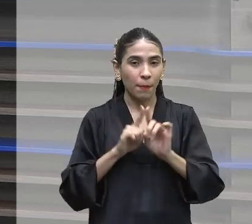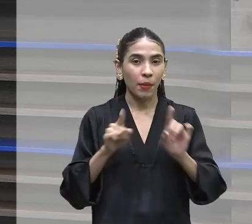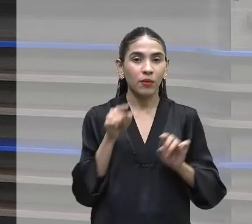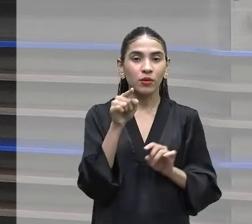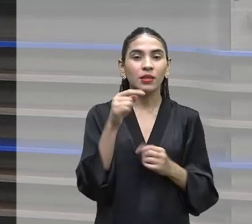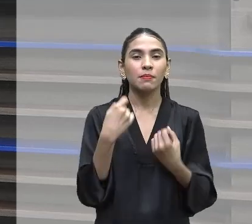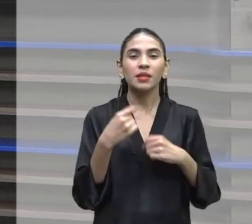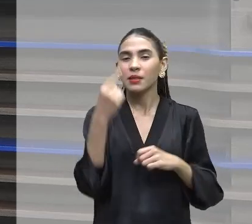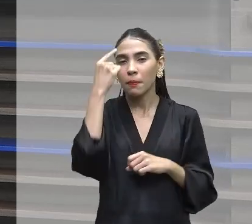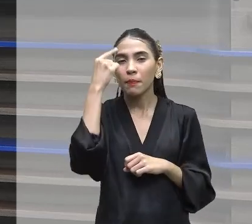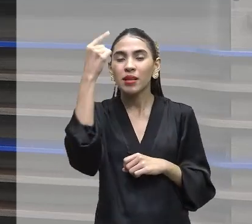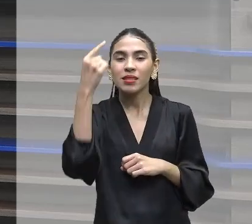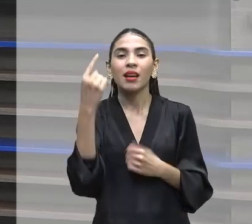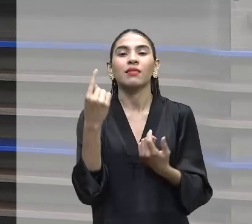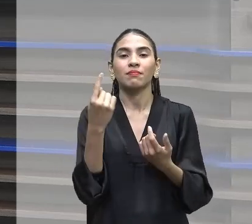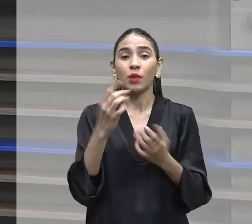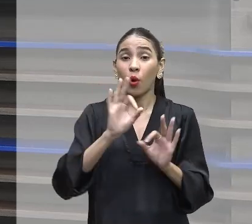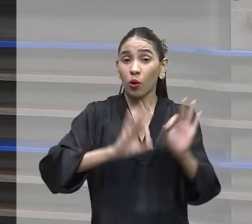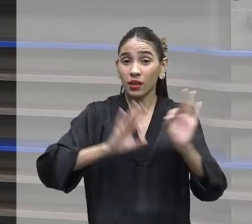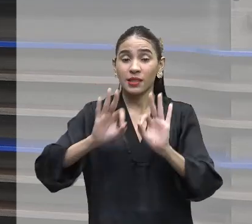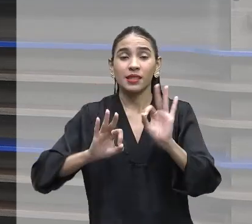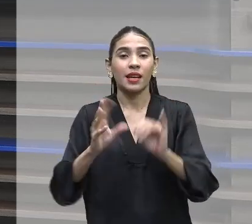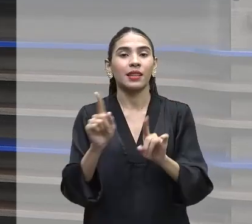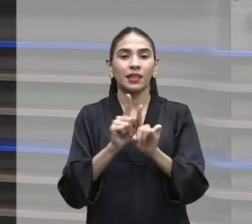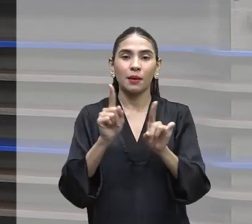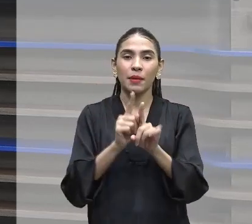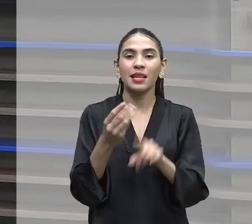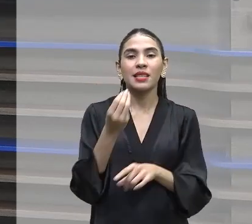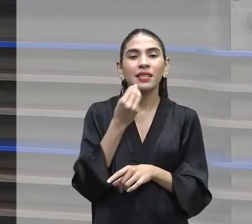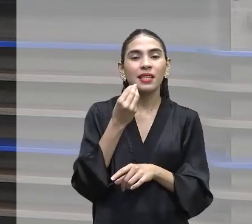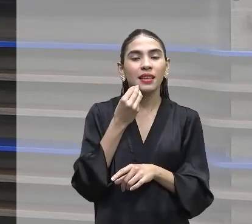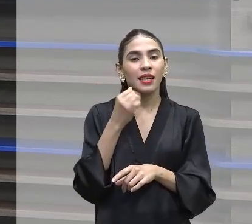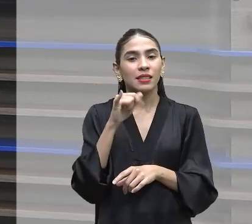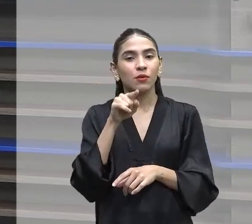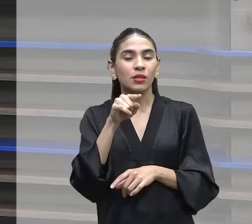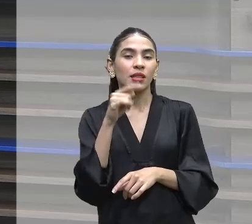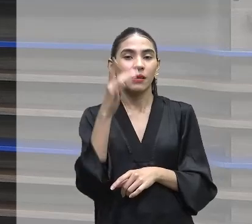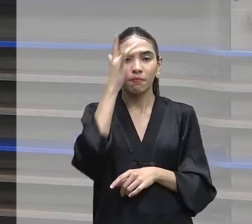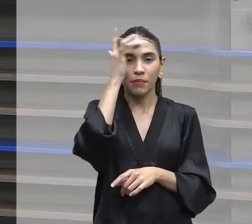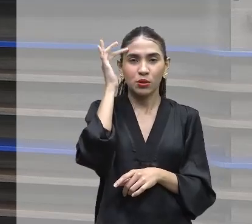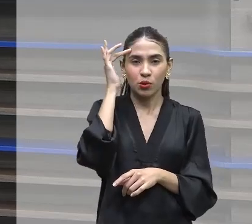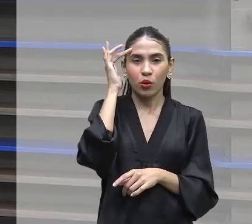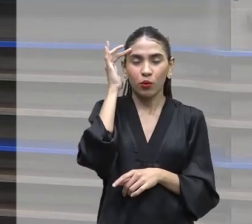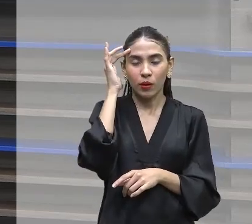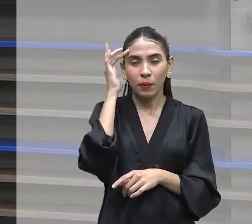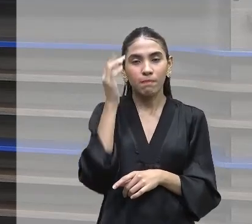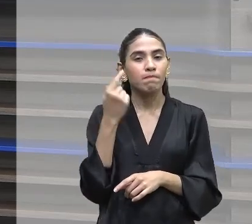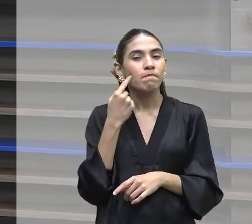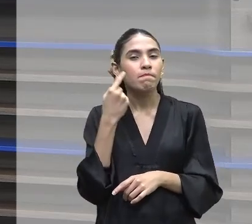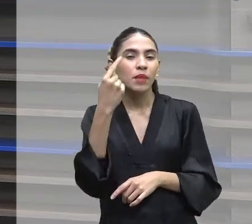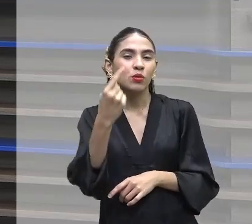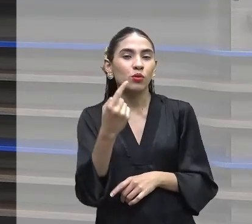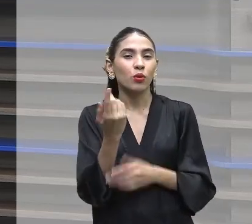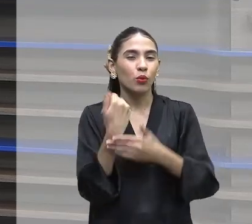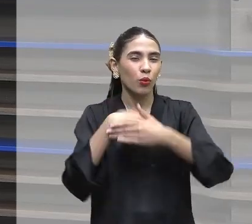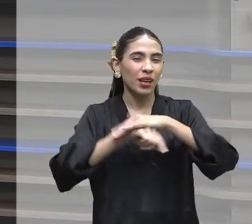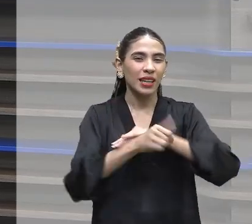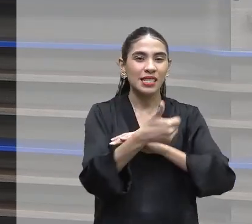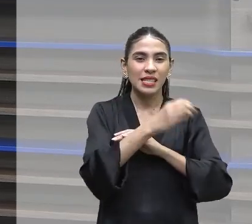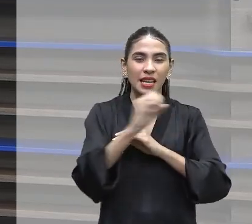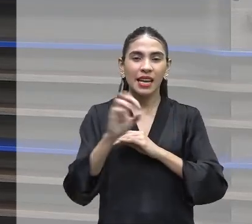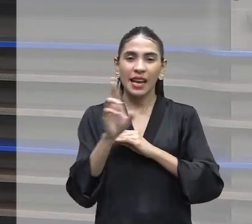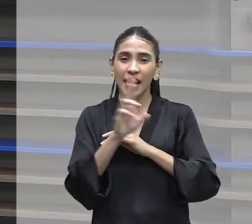fazer? Tem que continuar tentando. Se você, por exemplo, pensou em guardar R$100 nesse mês e não conseguiu,